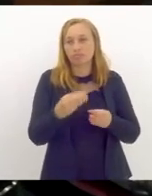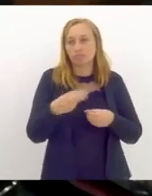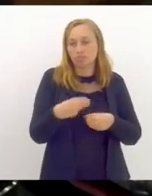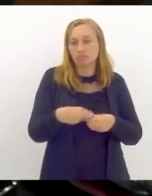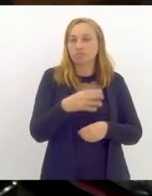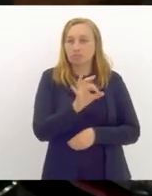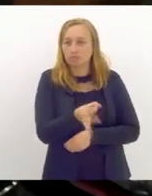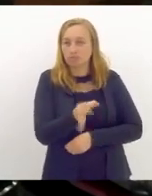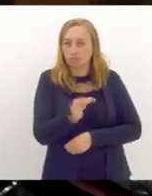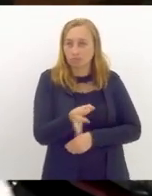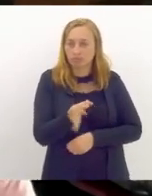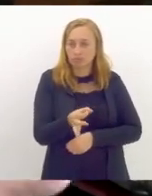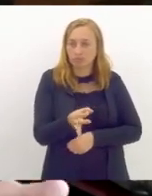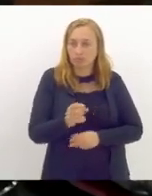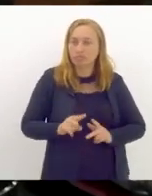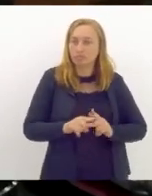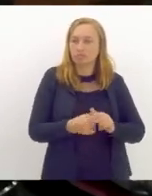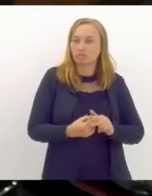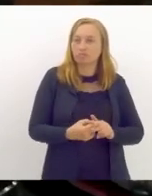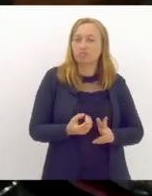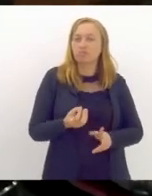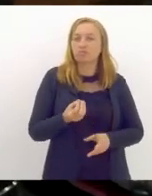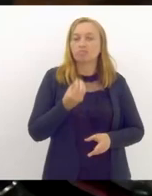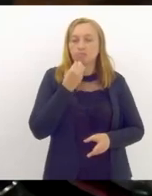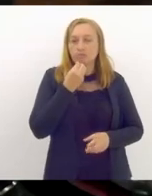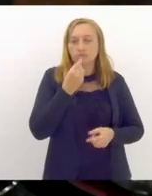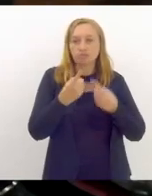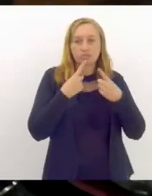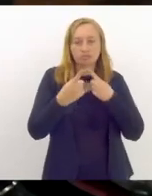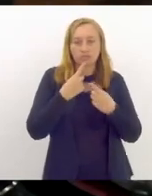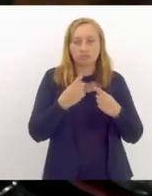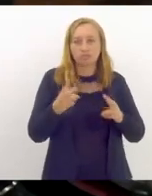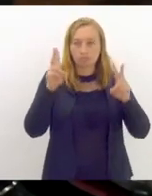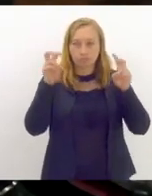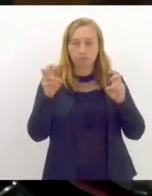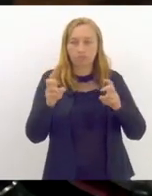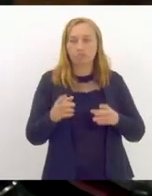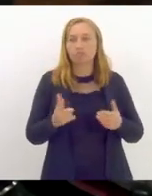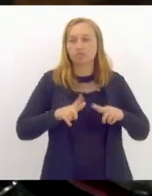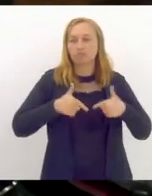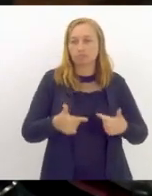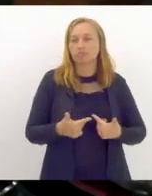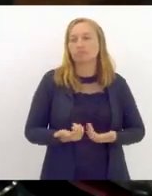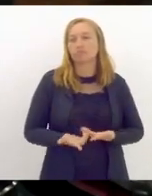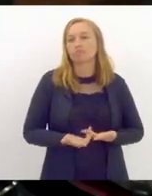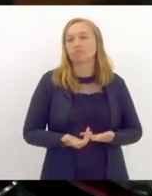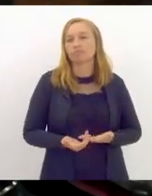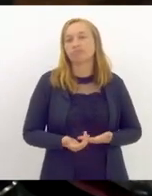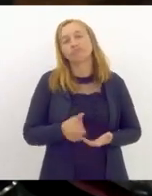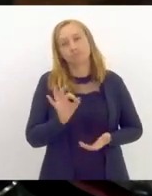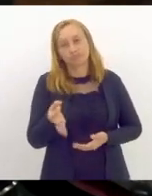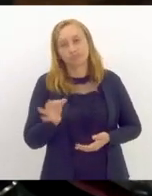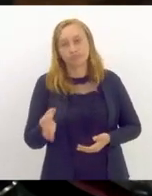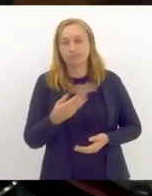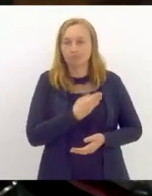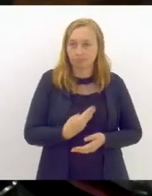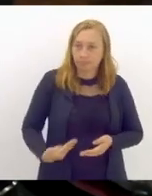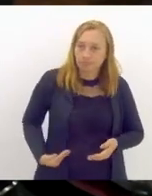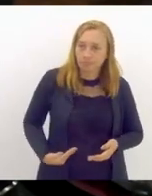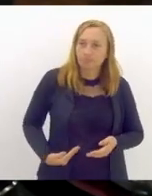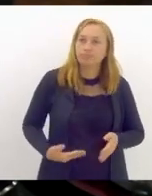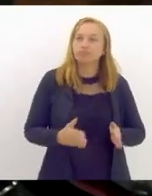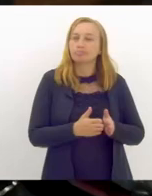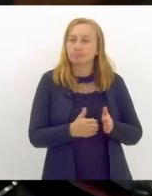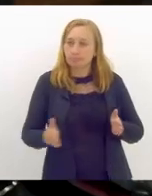obviamente por correção viu uma oportunidade discutir o tema que vai tratar então é óbvio o governador tava